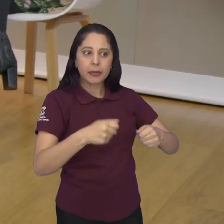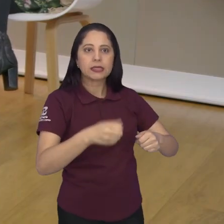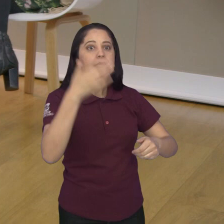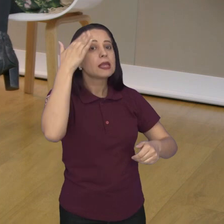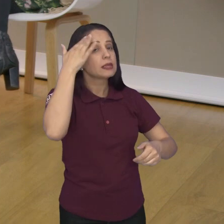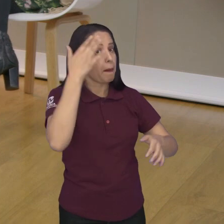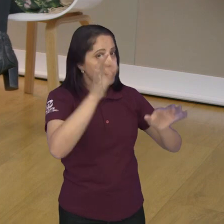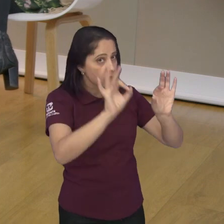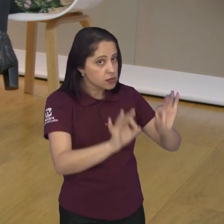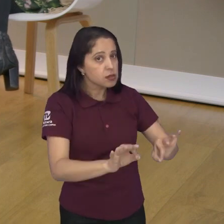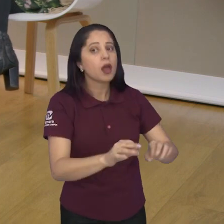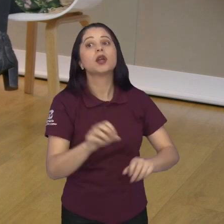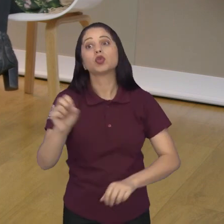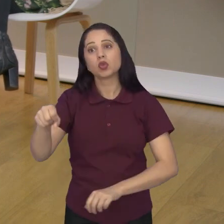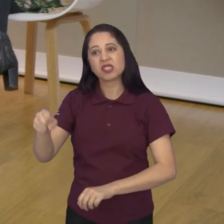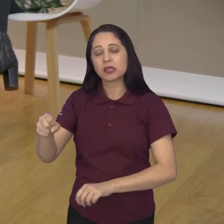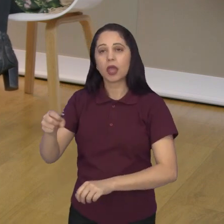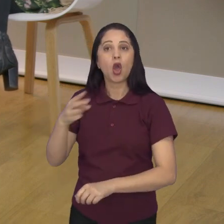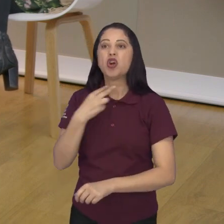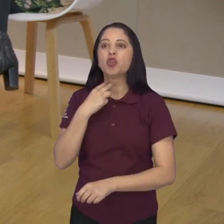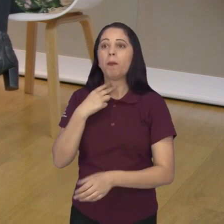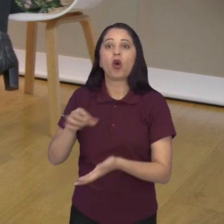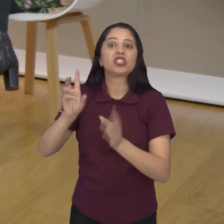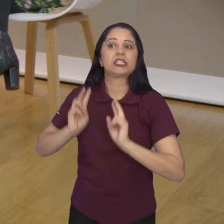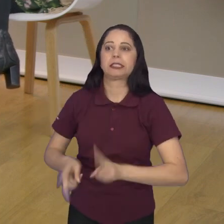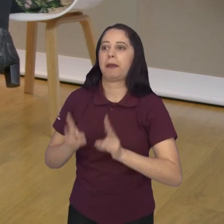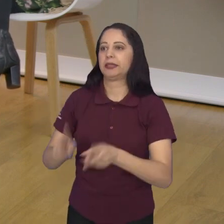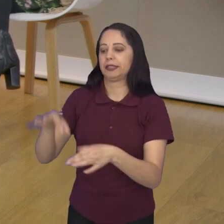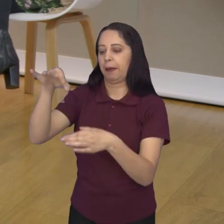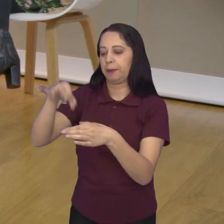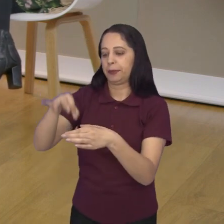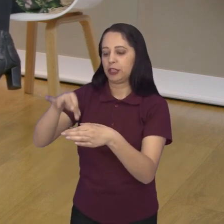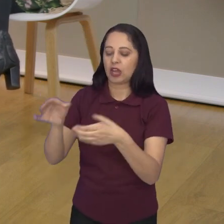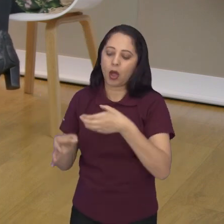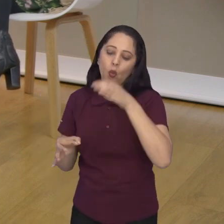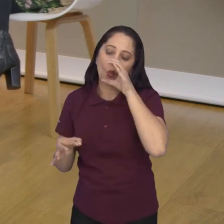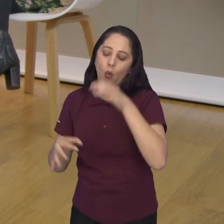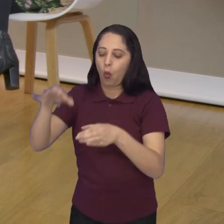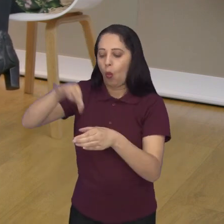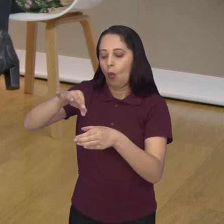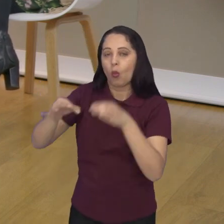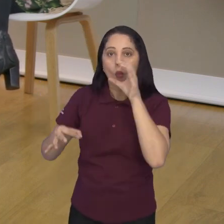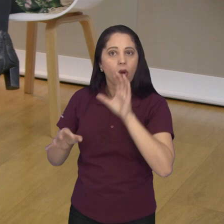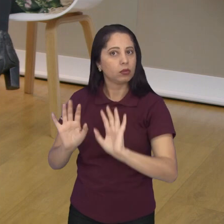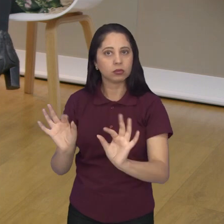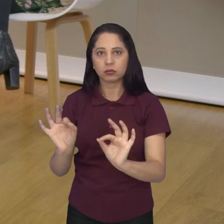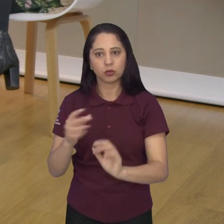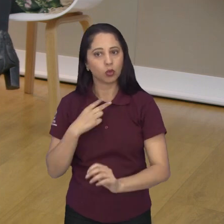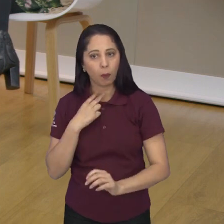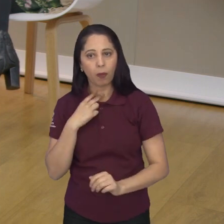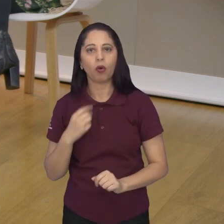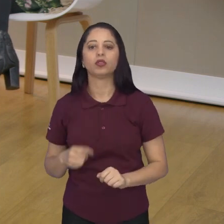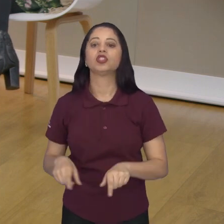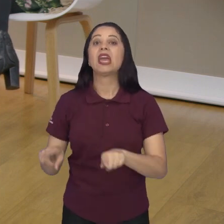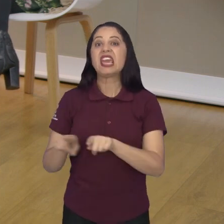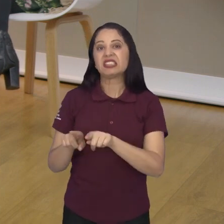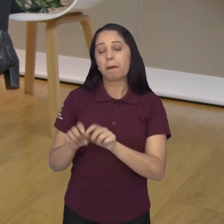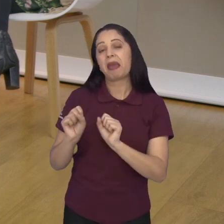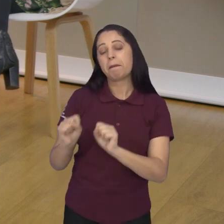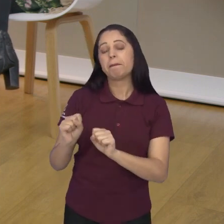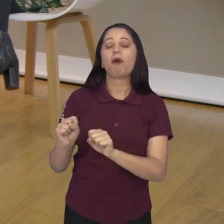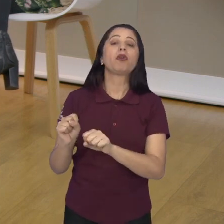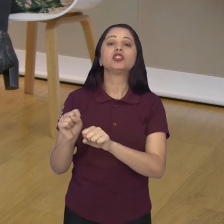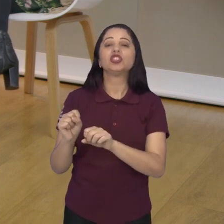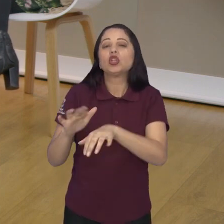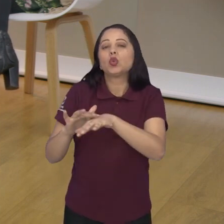sabe a procedência, né? E de forma excessiva, sabe? E as outras causas, né, que a gente tenta combater, que são causadas por vírus,